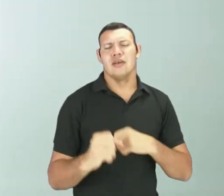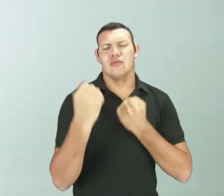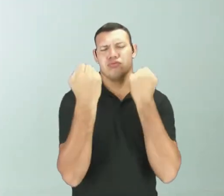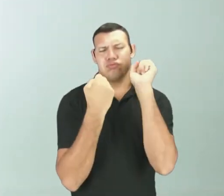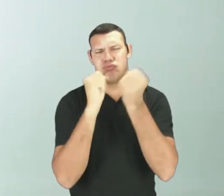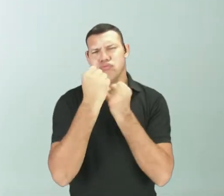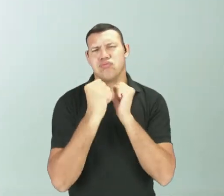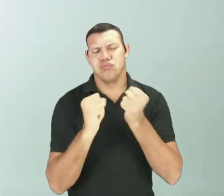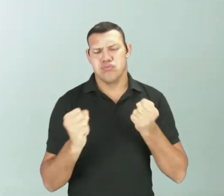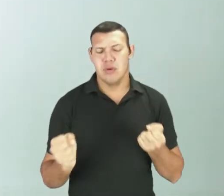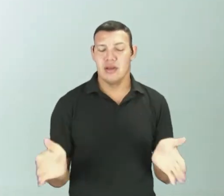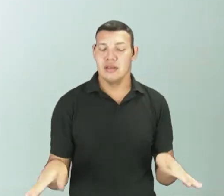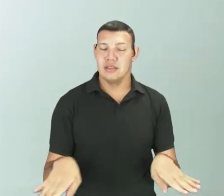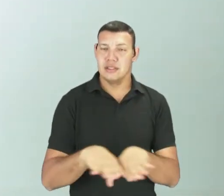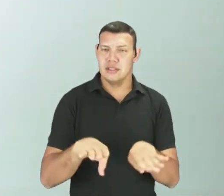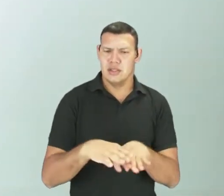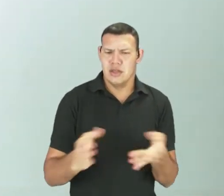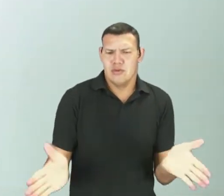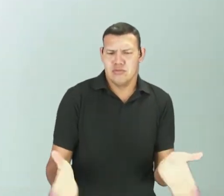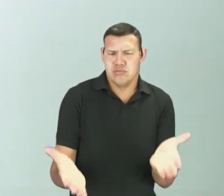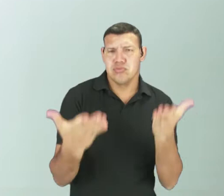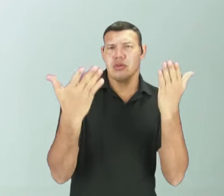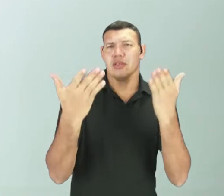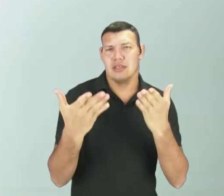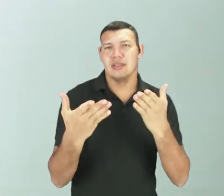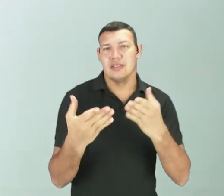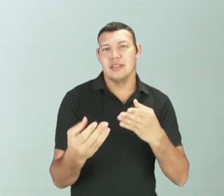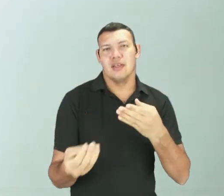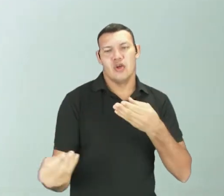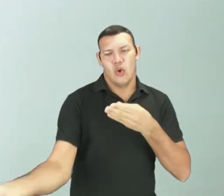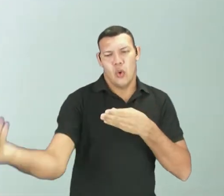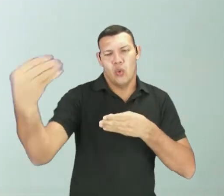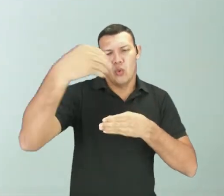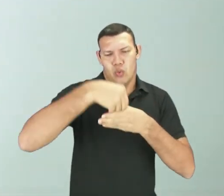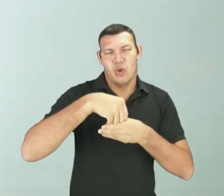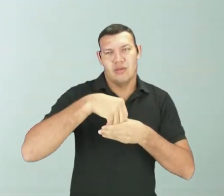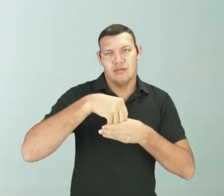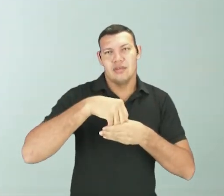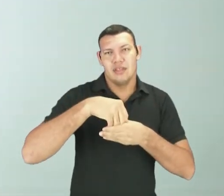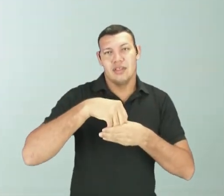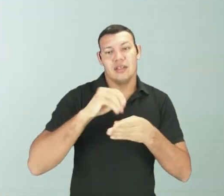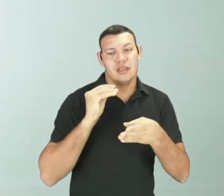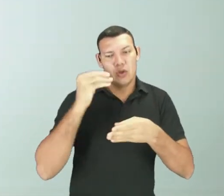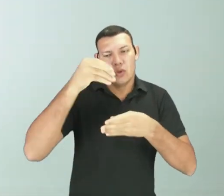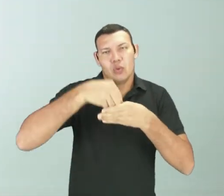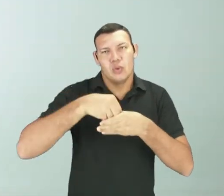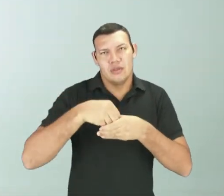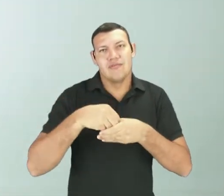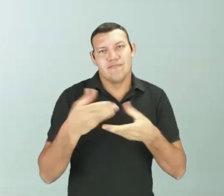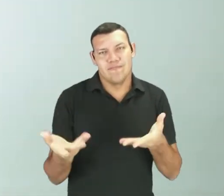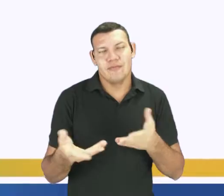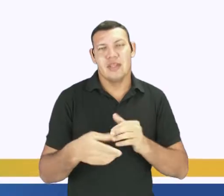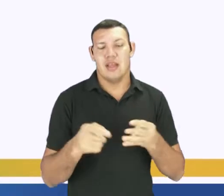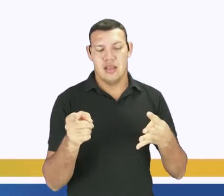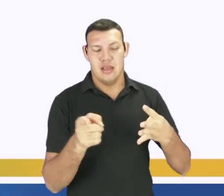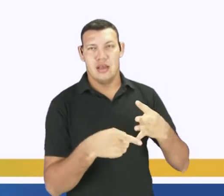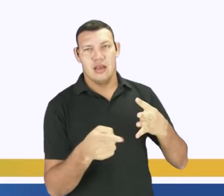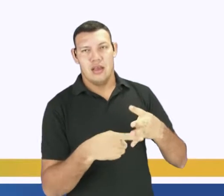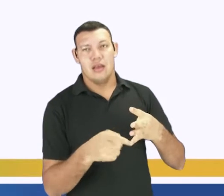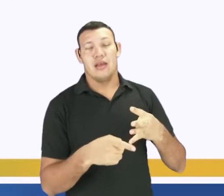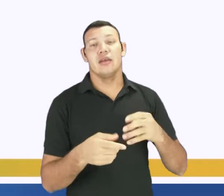receber grande investimento de capital interno e de capital externo também, tá? A quarta fase, ela vai ter